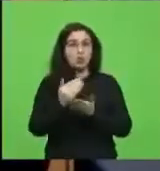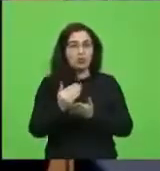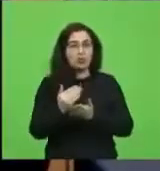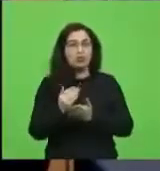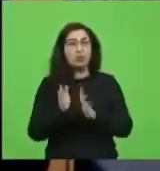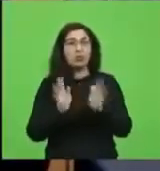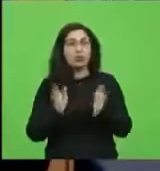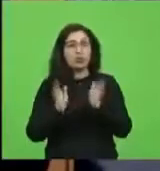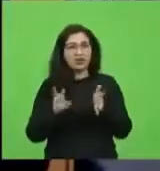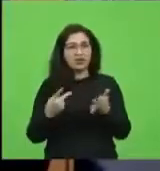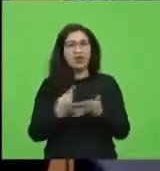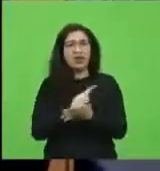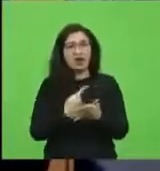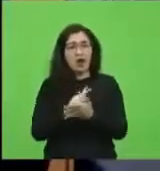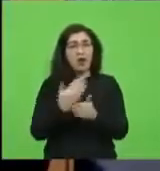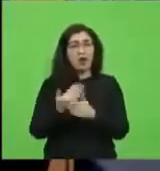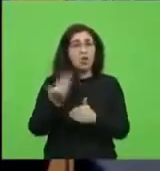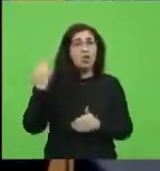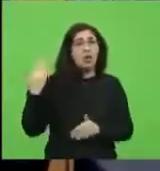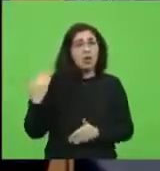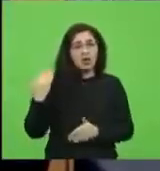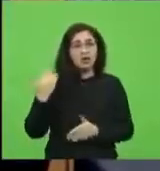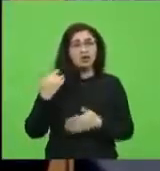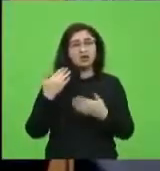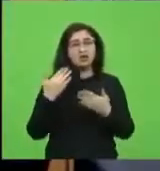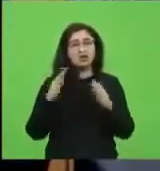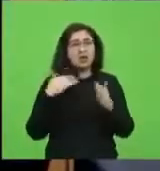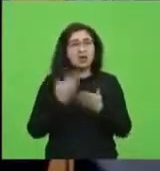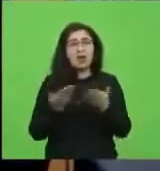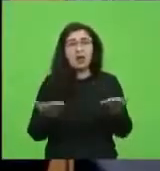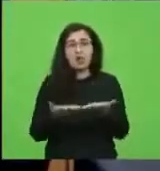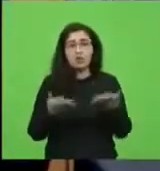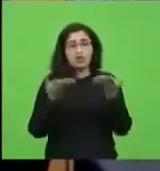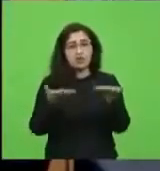exemplos para as nossas crianças e jovens.